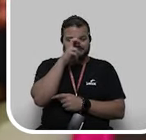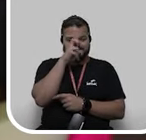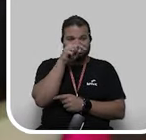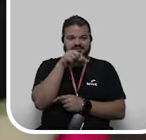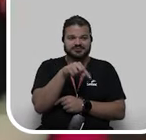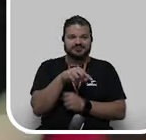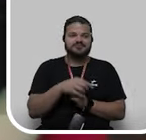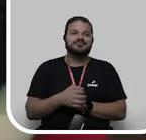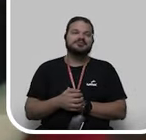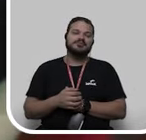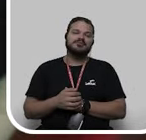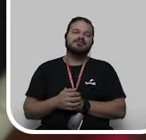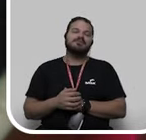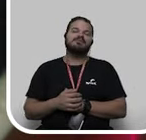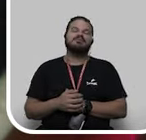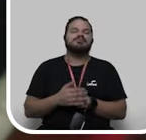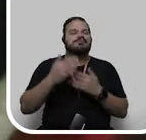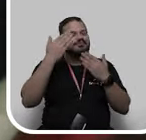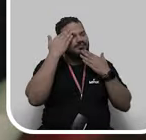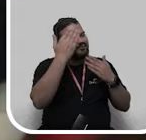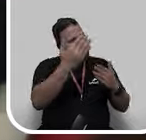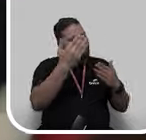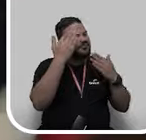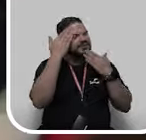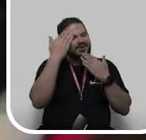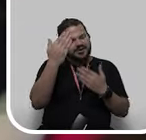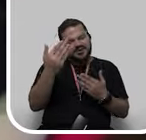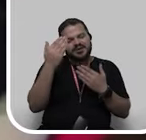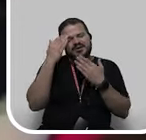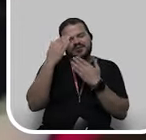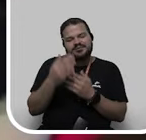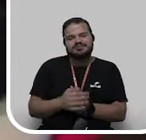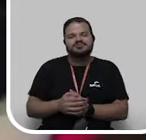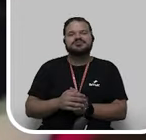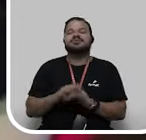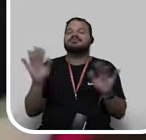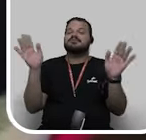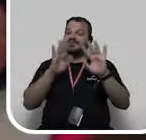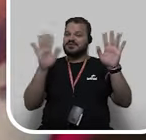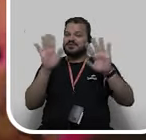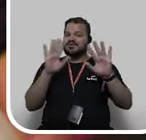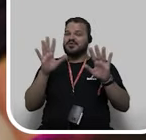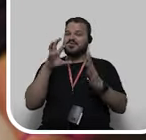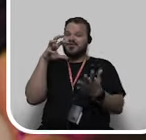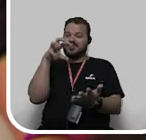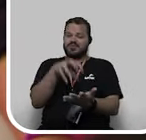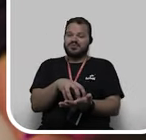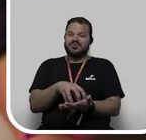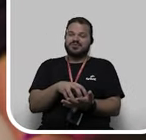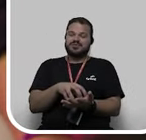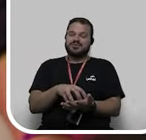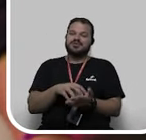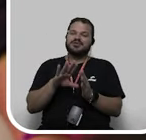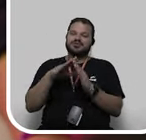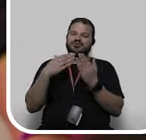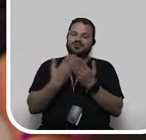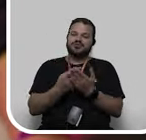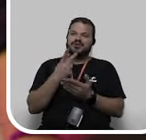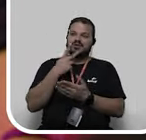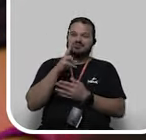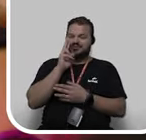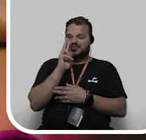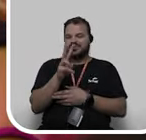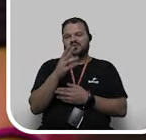Jefferson, Eva, Eliane, obrigada por estarem com a gente. Eu queria dar um alô para as nossas unidades que estão assistindo a gente.